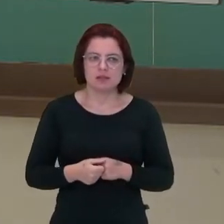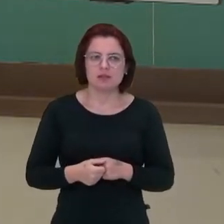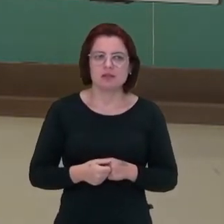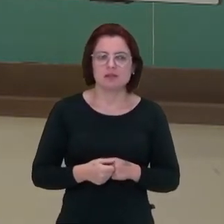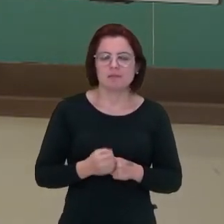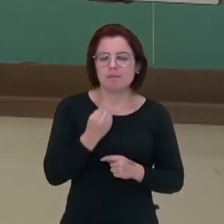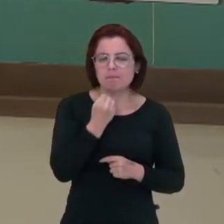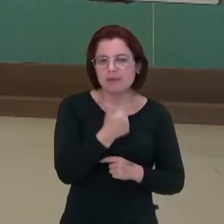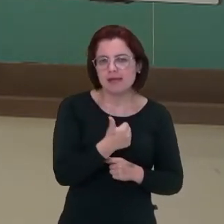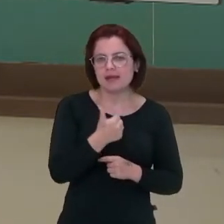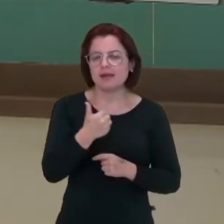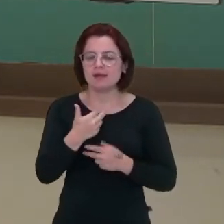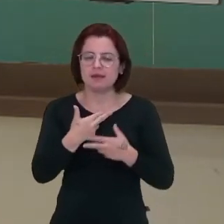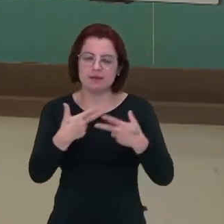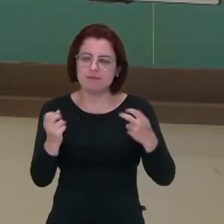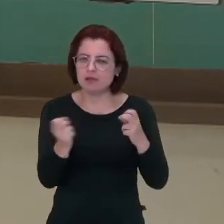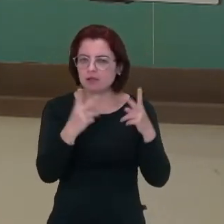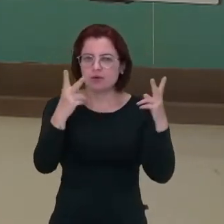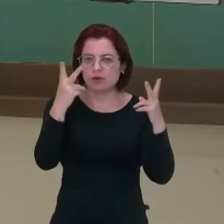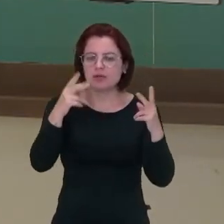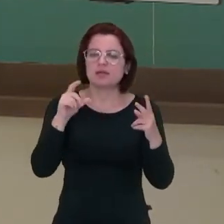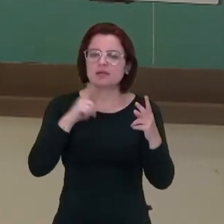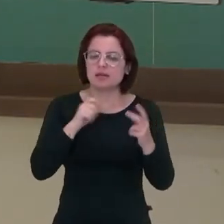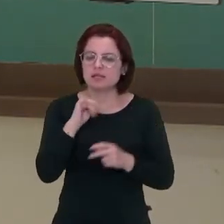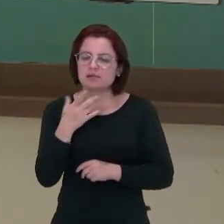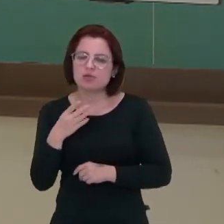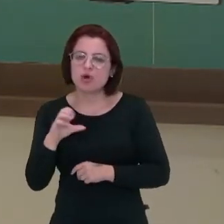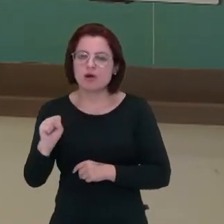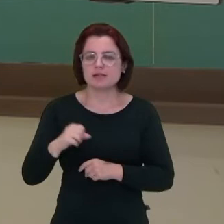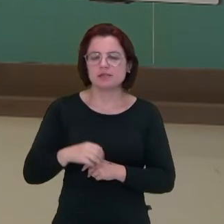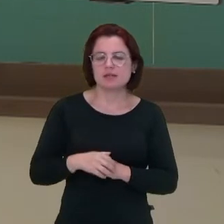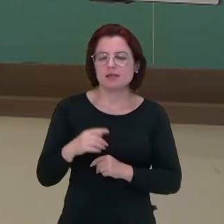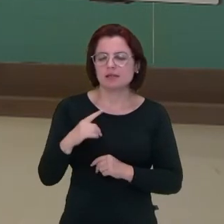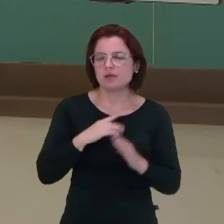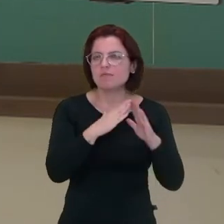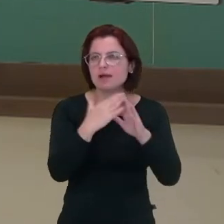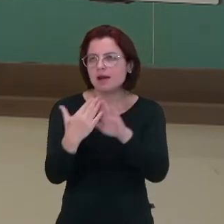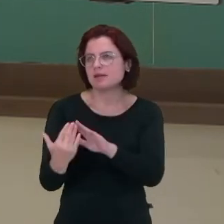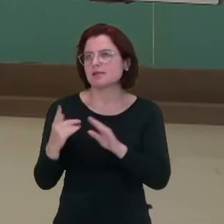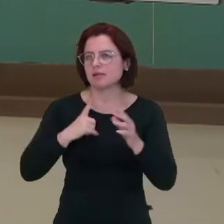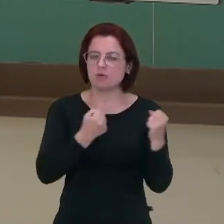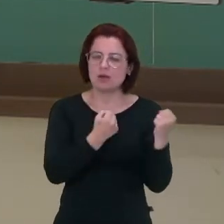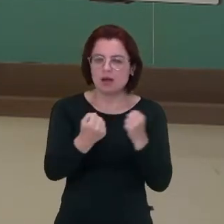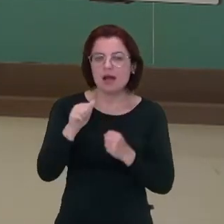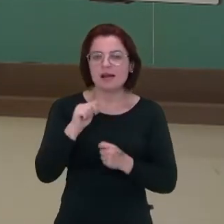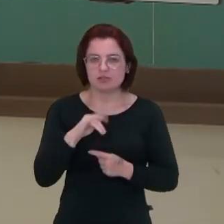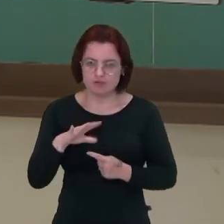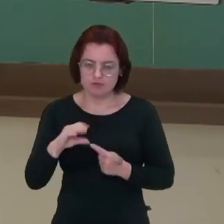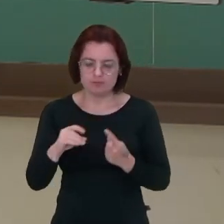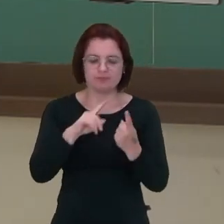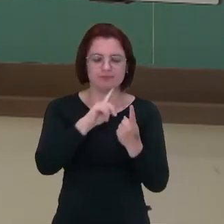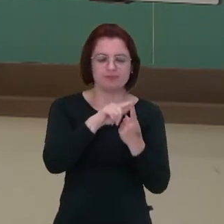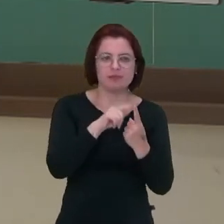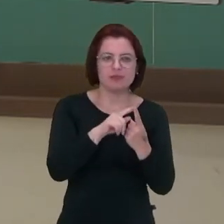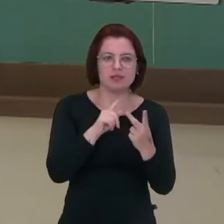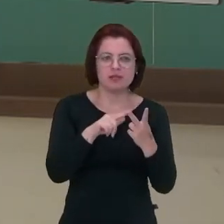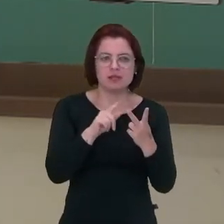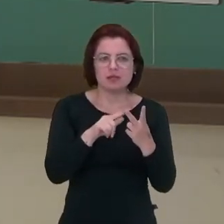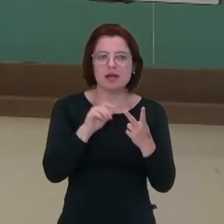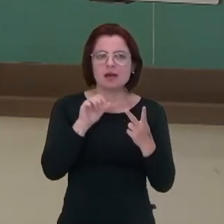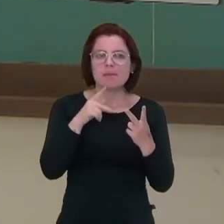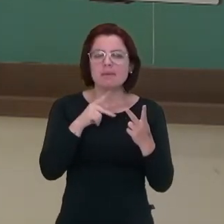bens, eu tenho dinheiro, eu tenho ações, eu tenho aplicações, serão ativos. E o que são passivos? Aquilo que